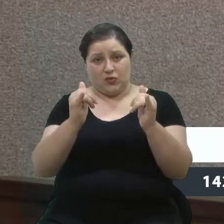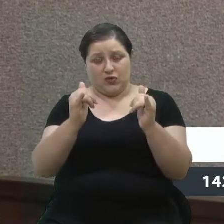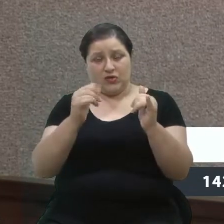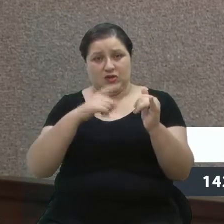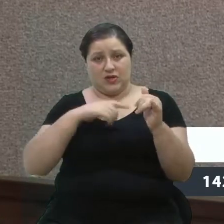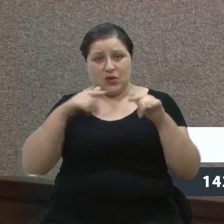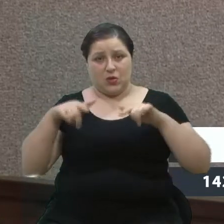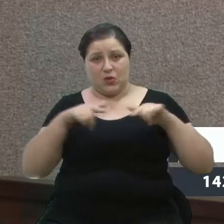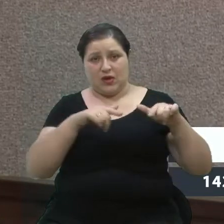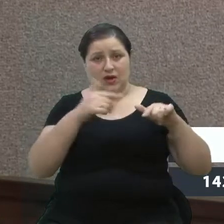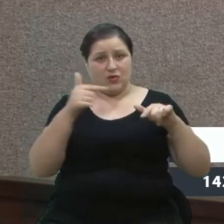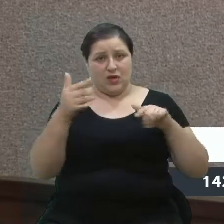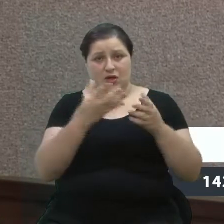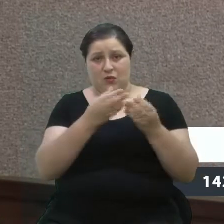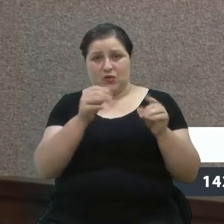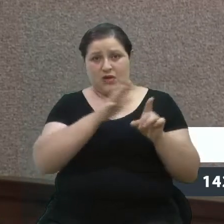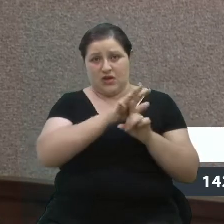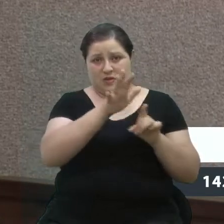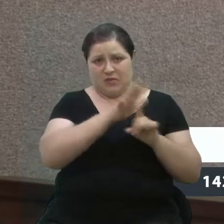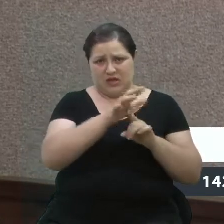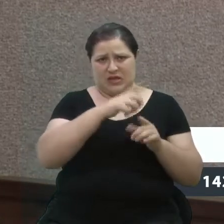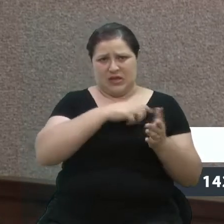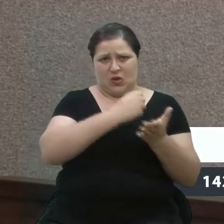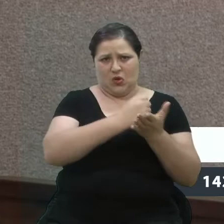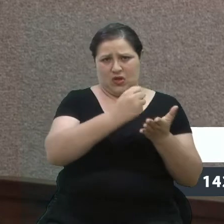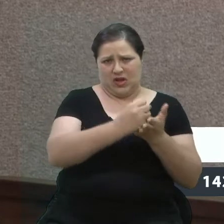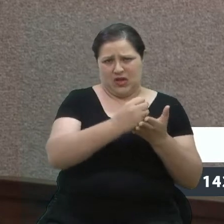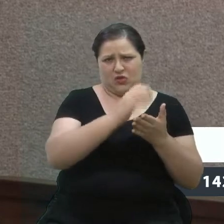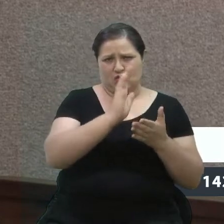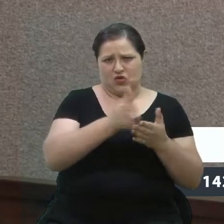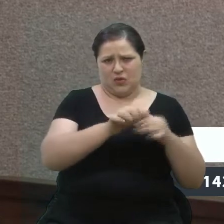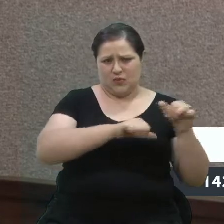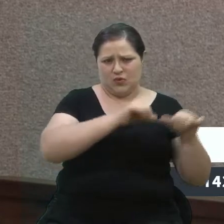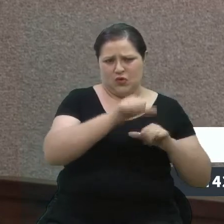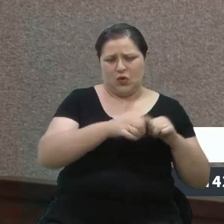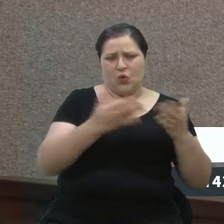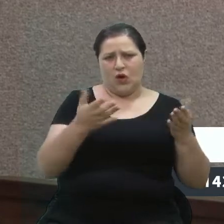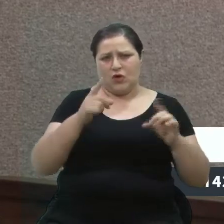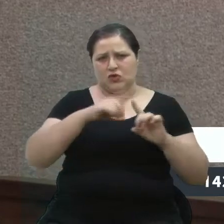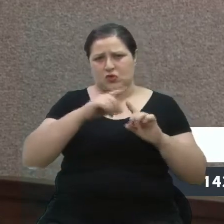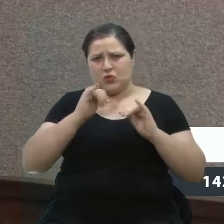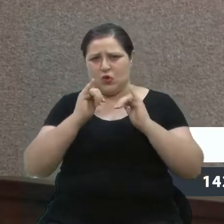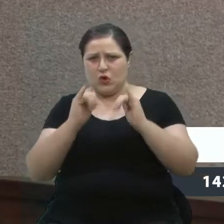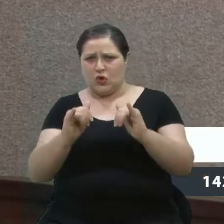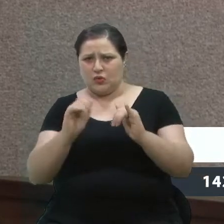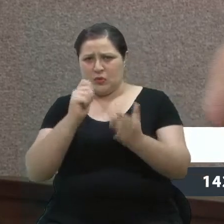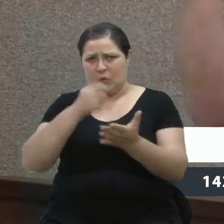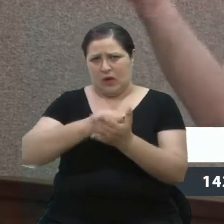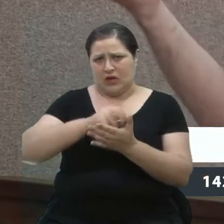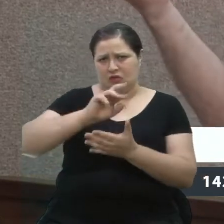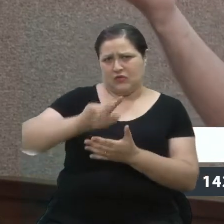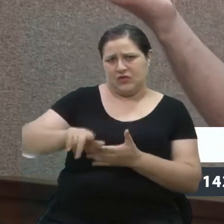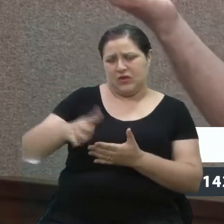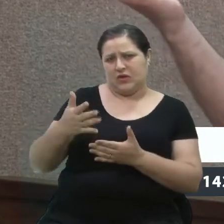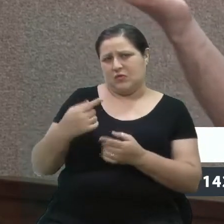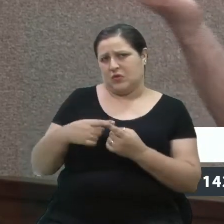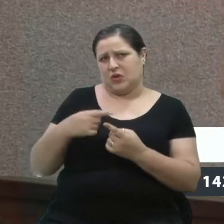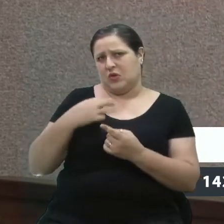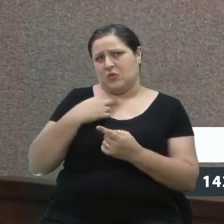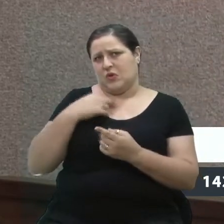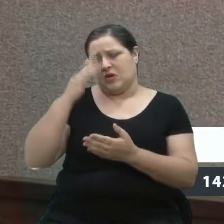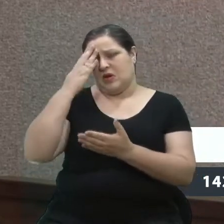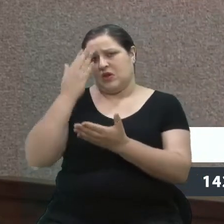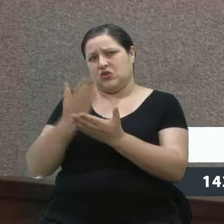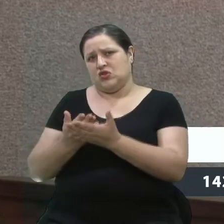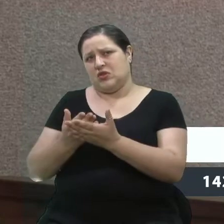vai ser alterado? Vai ser alterado? Qual ônibus que vai ser colocado? Vai ter alguma diferença? Sim, não. Porque eu não consigo acreditar, vereador Fantinel, que